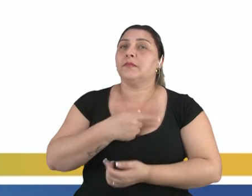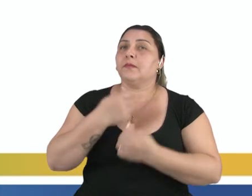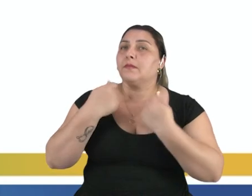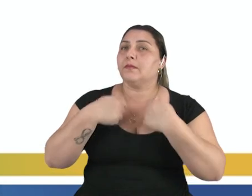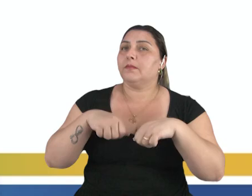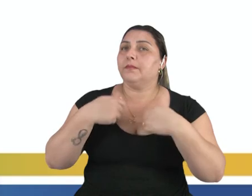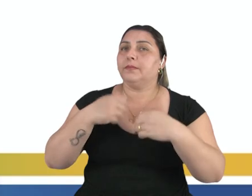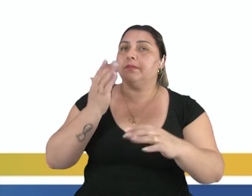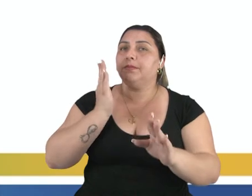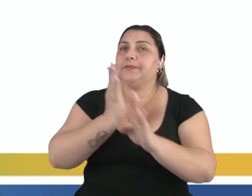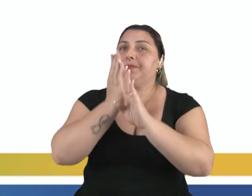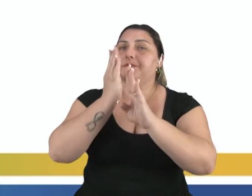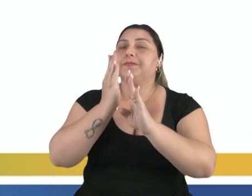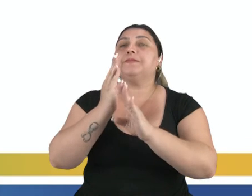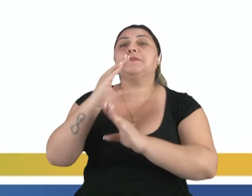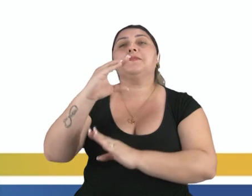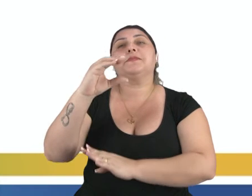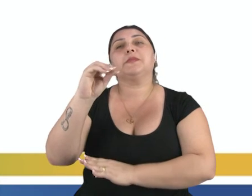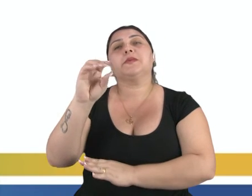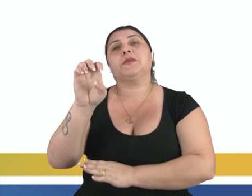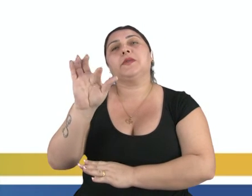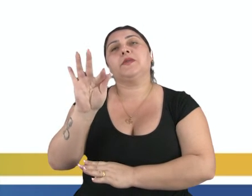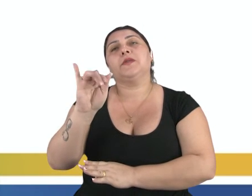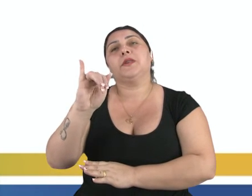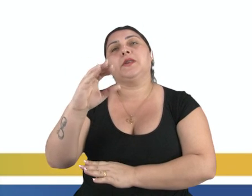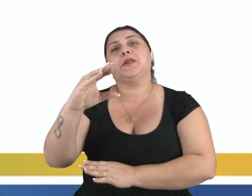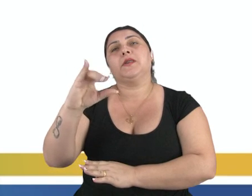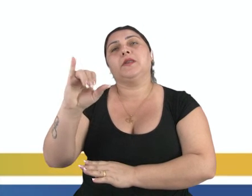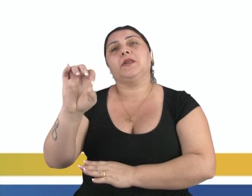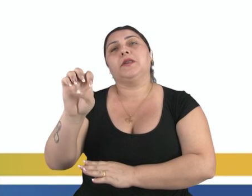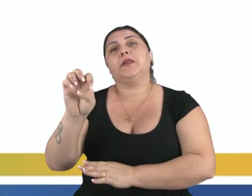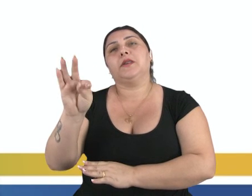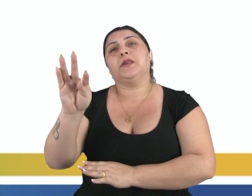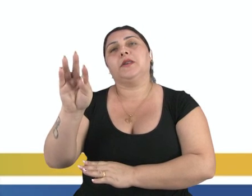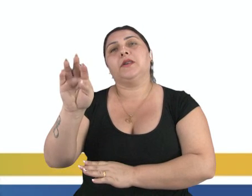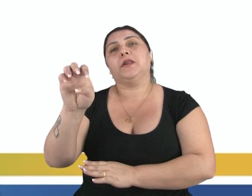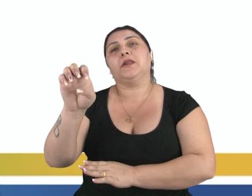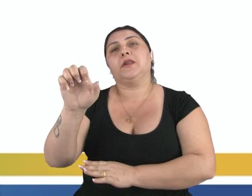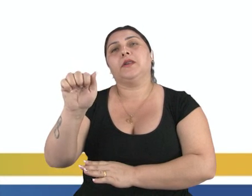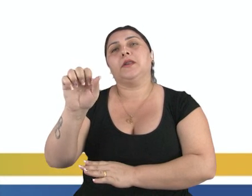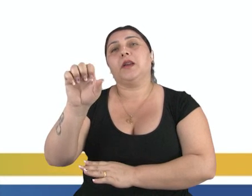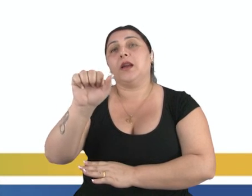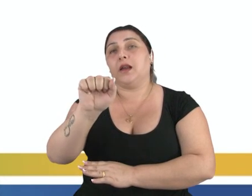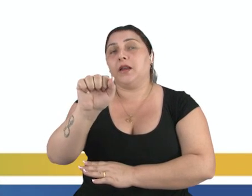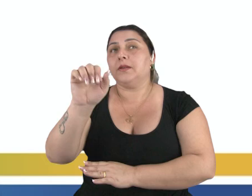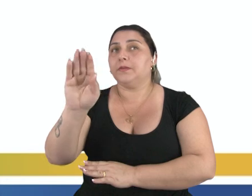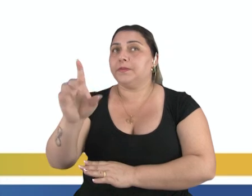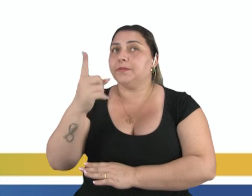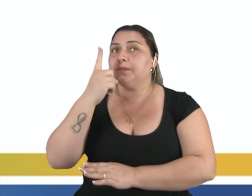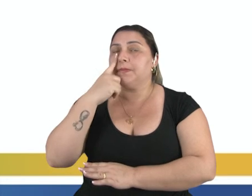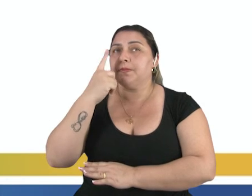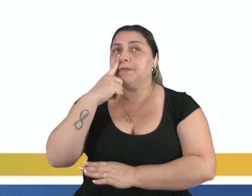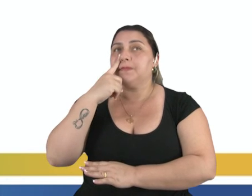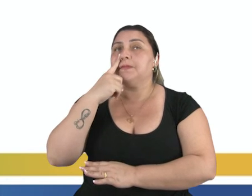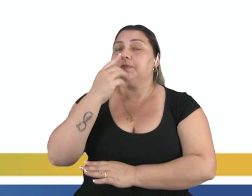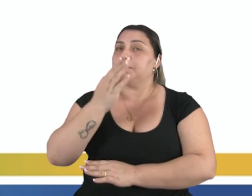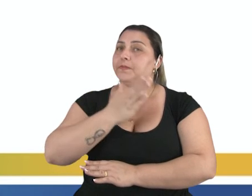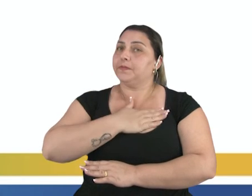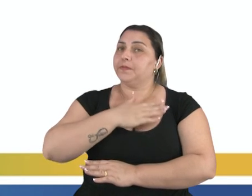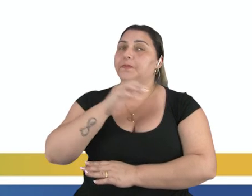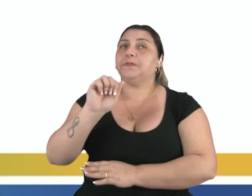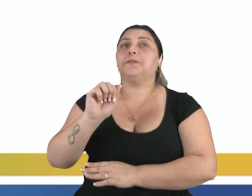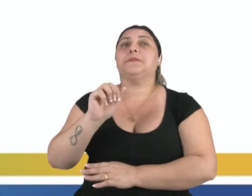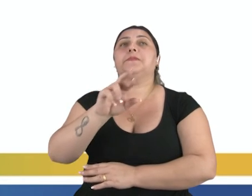B dessa situação. Então, nesse caso, o meu A é representado por menos